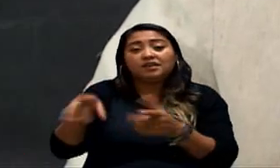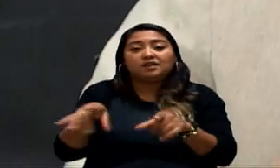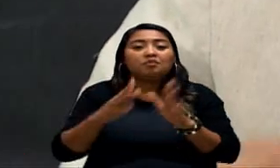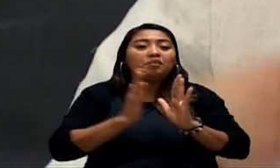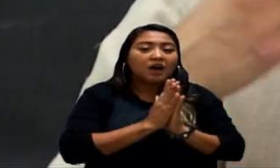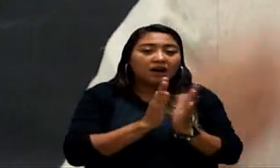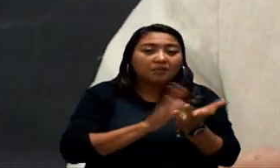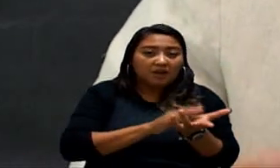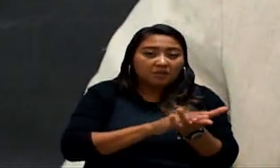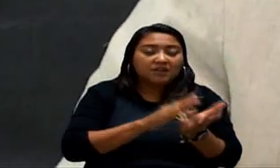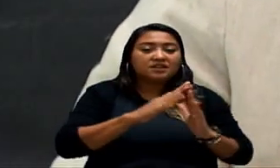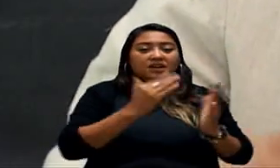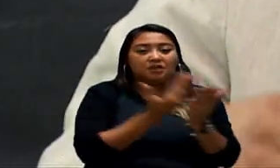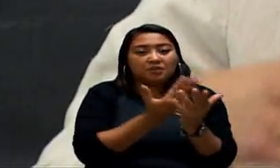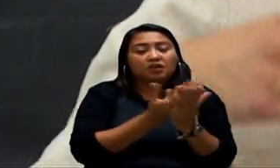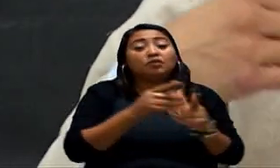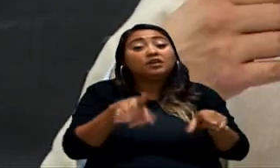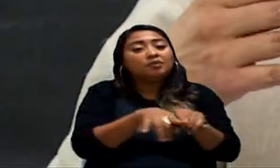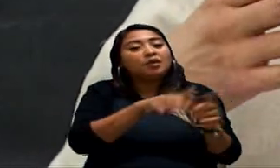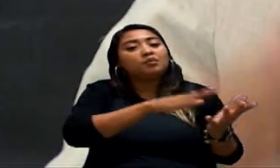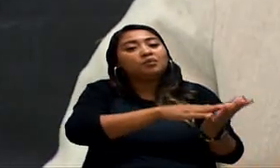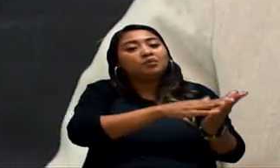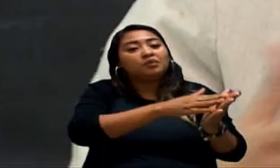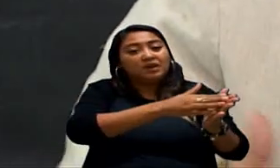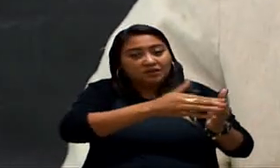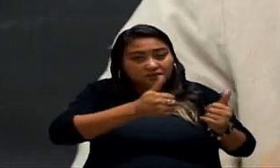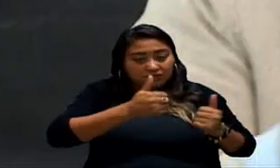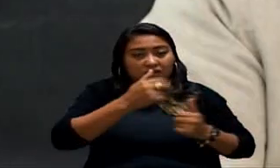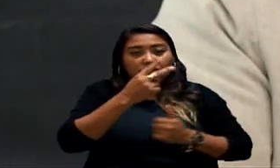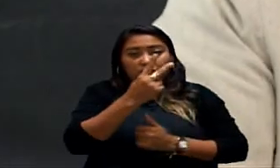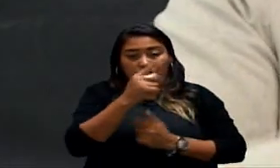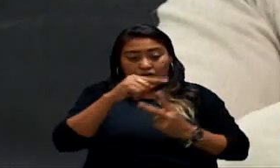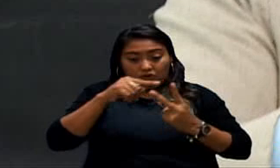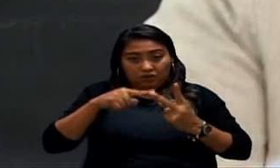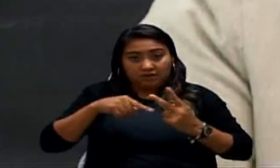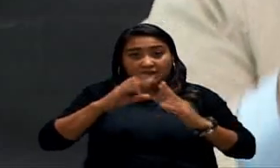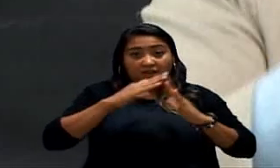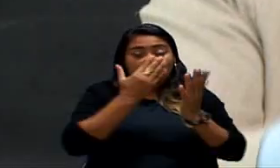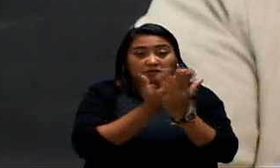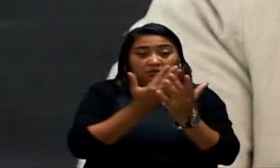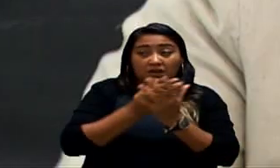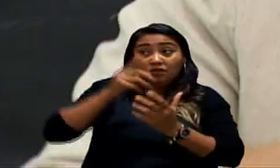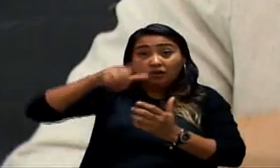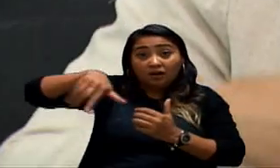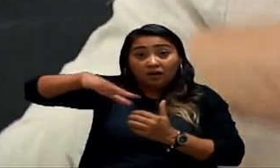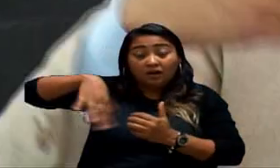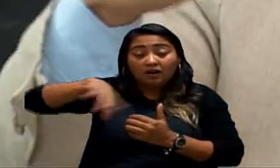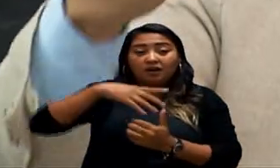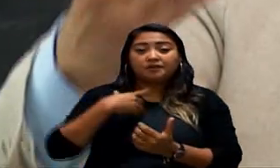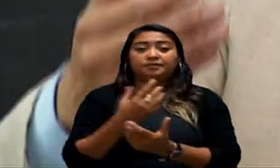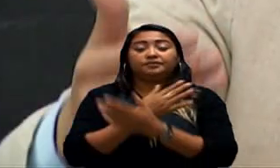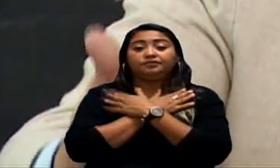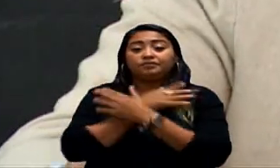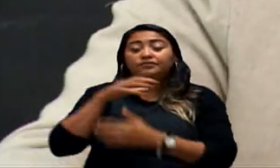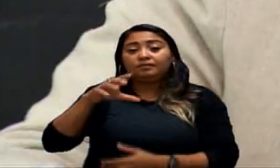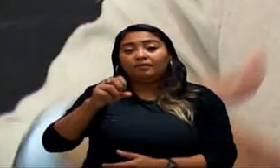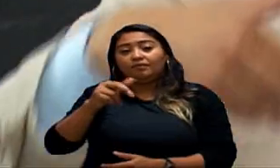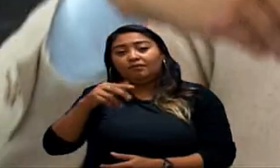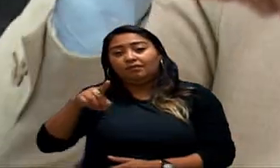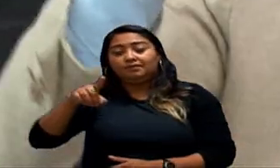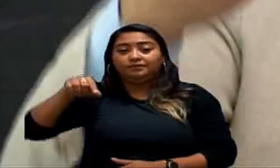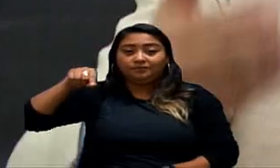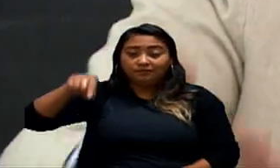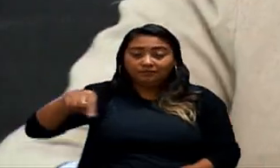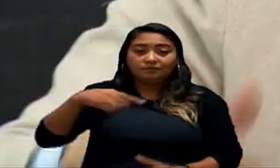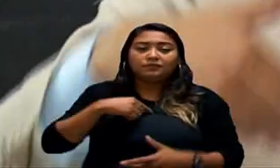eu solicitei em 2021... 2 requerimentos referentes ali ao Consolação que eu visitei. É um trabalho da Coperezo, eles fazem um